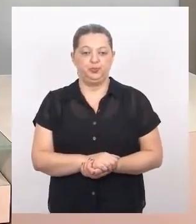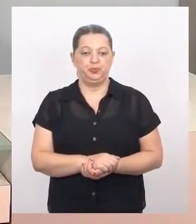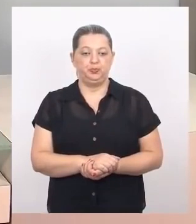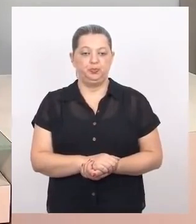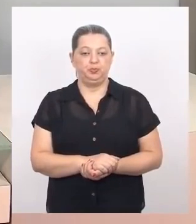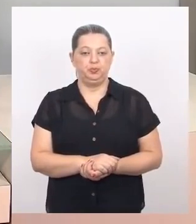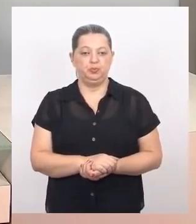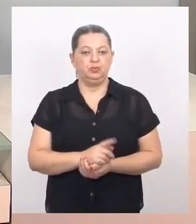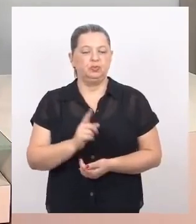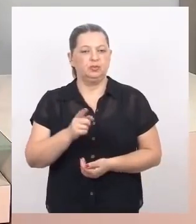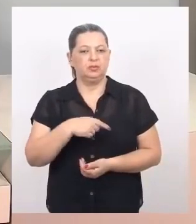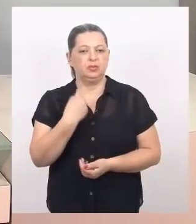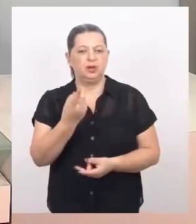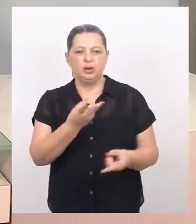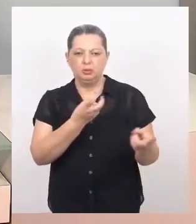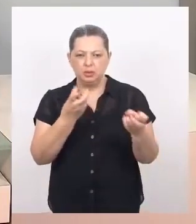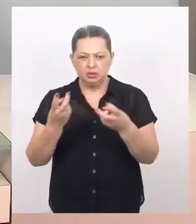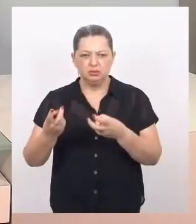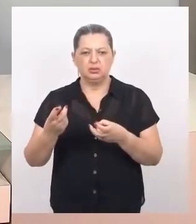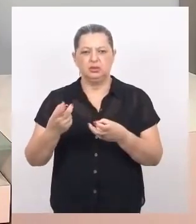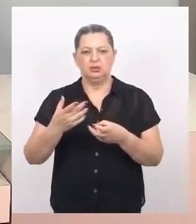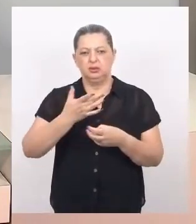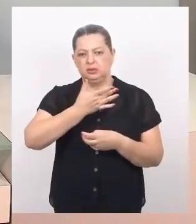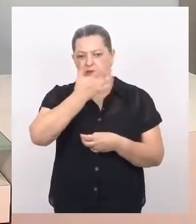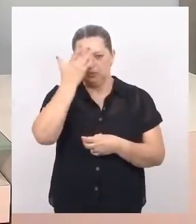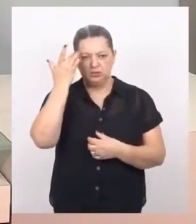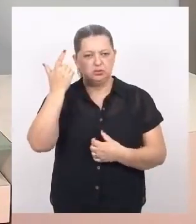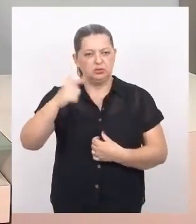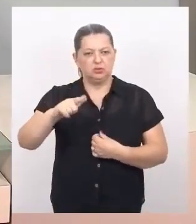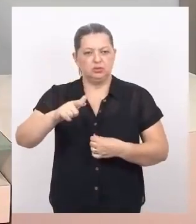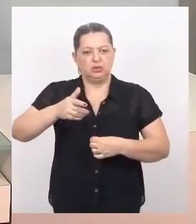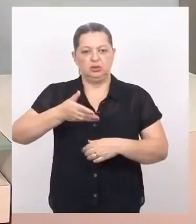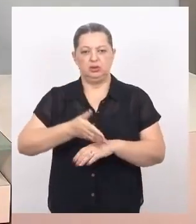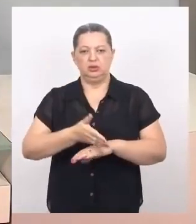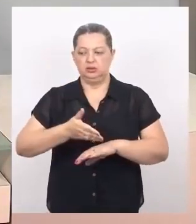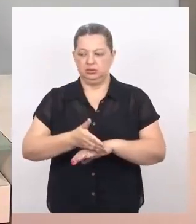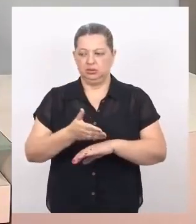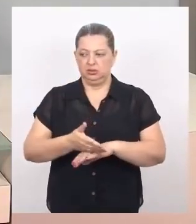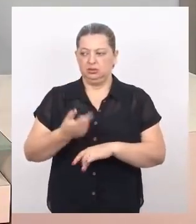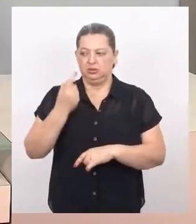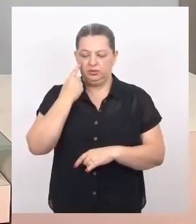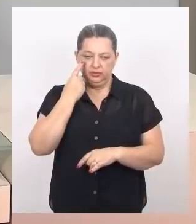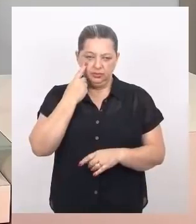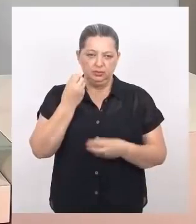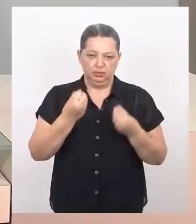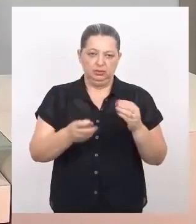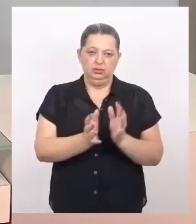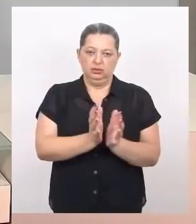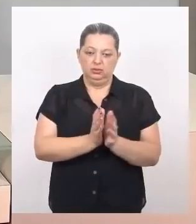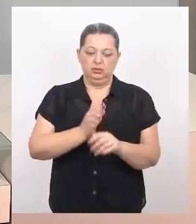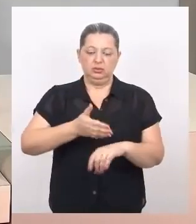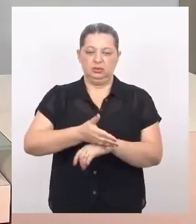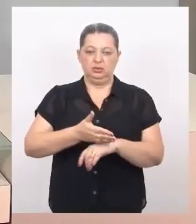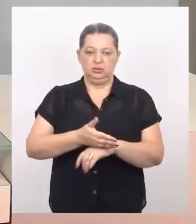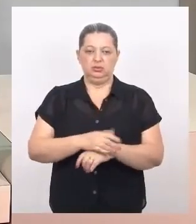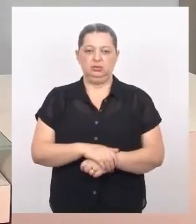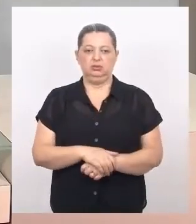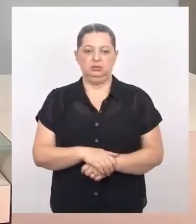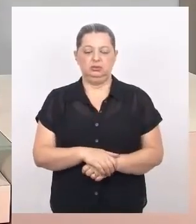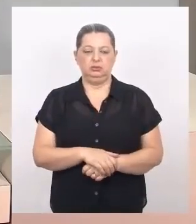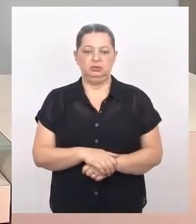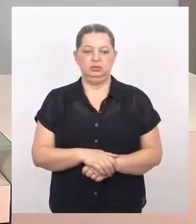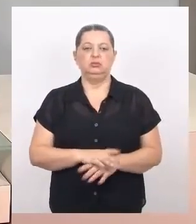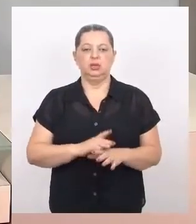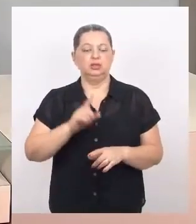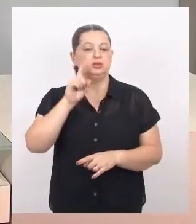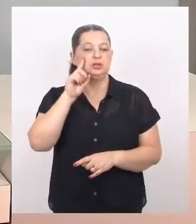A gente está vendo que algumas pessoas estão dizendo que não estão com acesso, a gente já vai pedir para a equipe verificar para que vocês tenham acesso. De toda forma, no